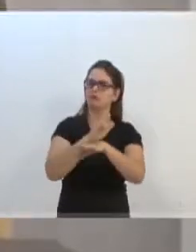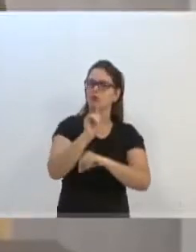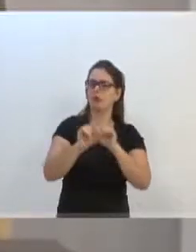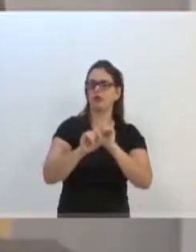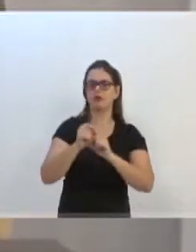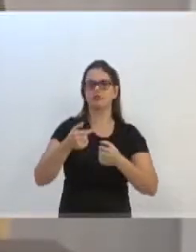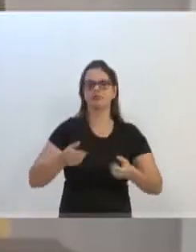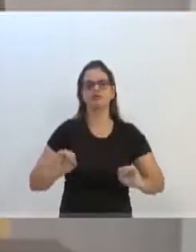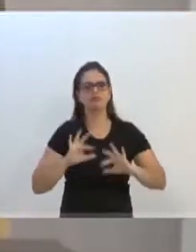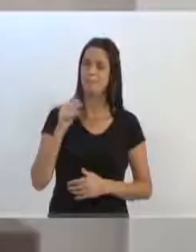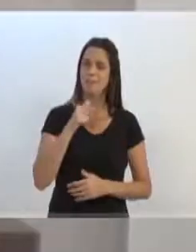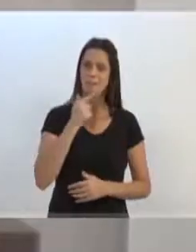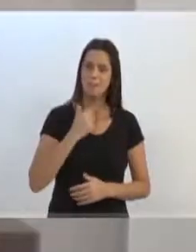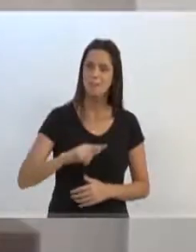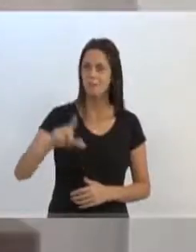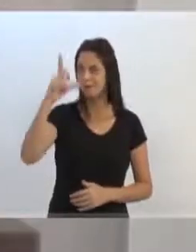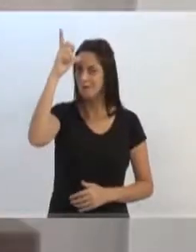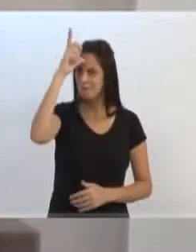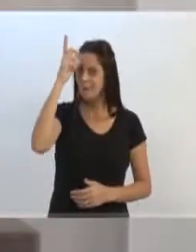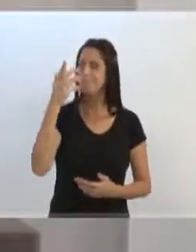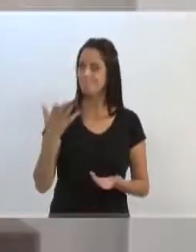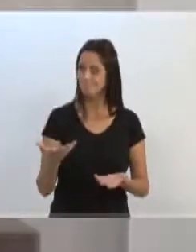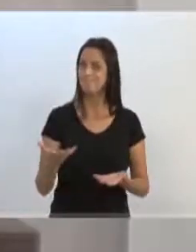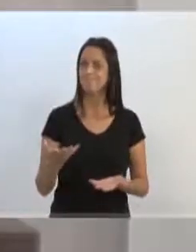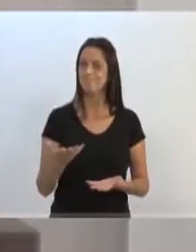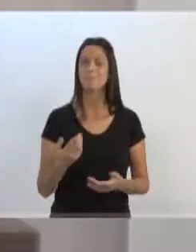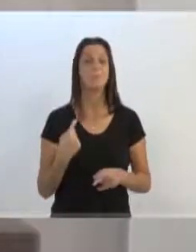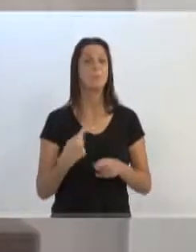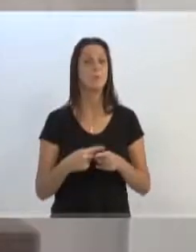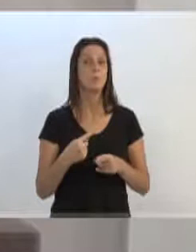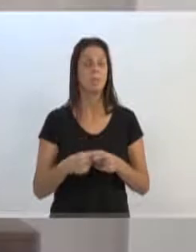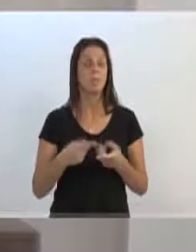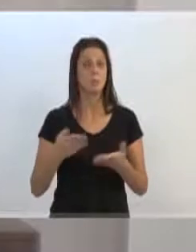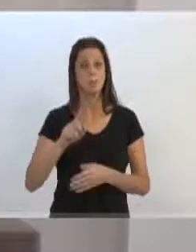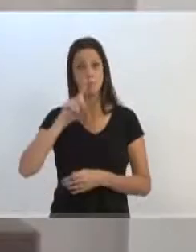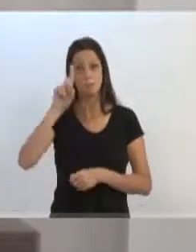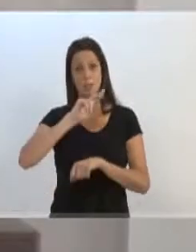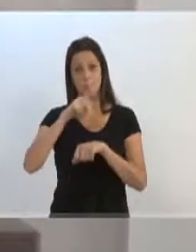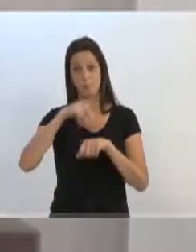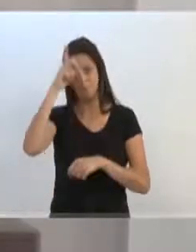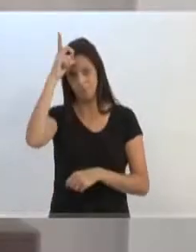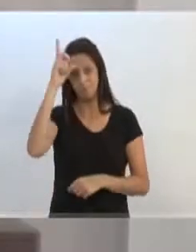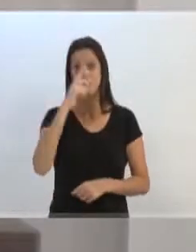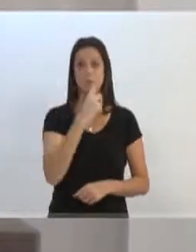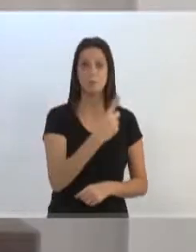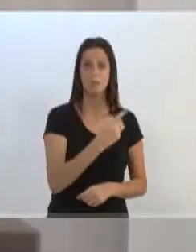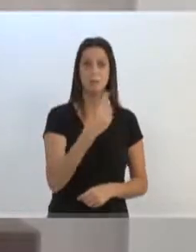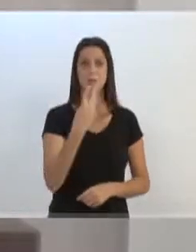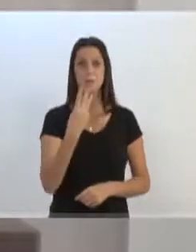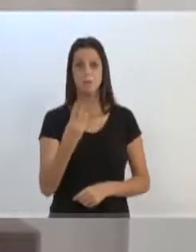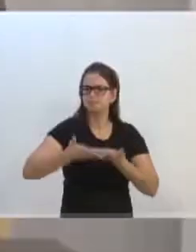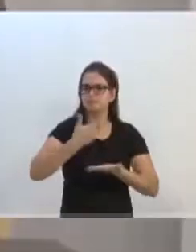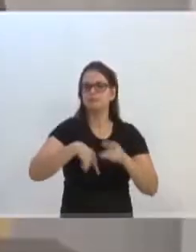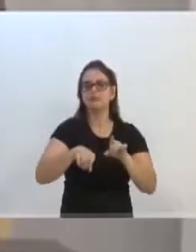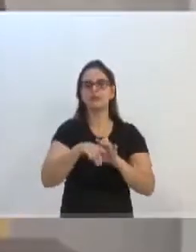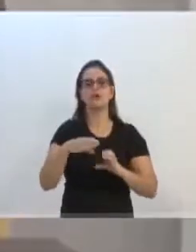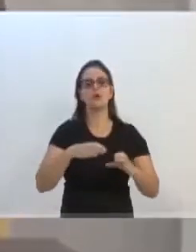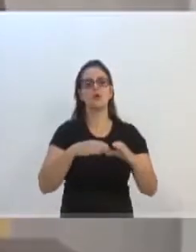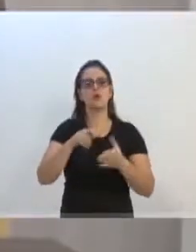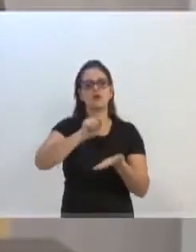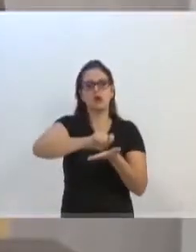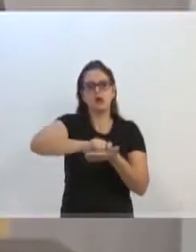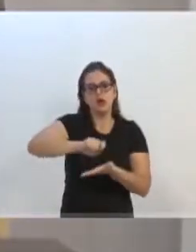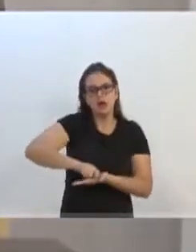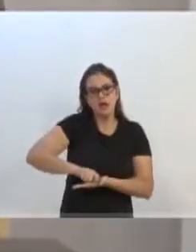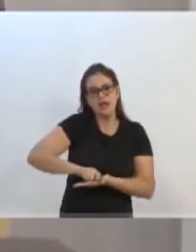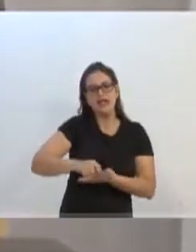Mauro Kister, e o cônsul honorário da Alemanha, Hans-Dieter Dietz-Urgat, ocuparam a